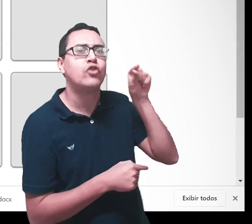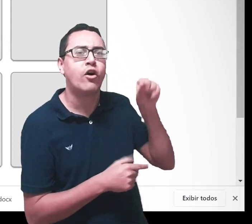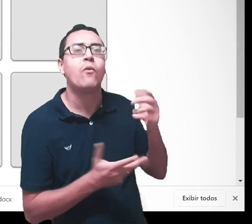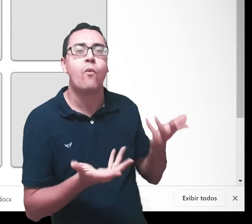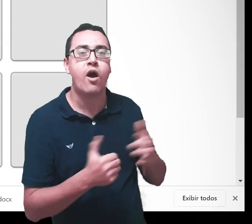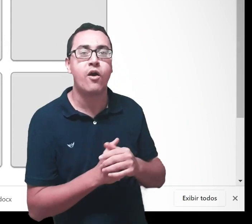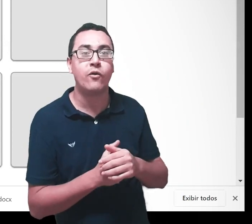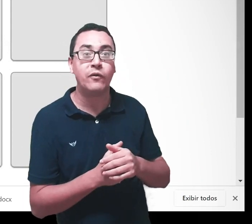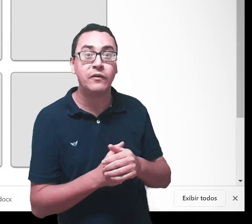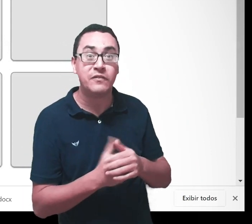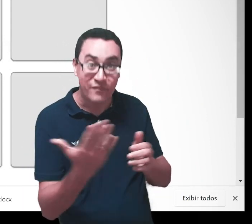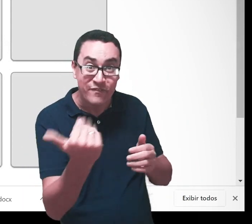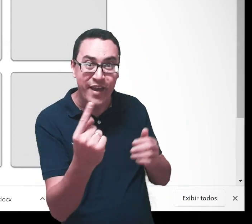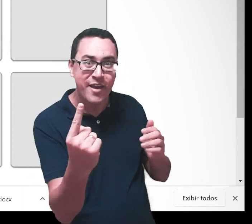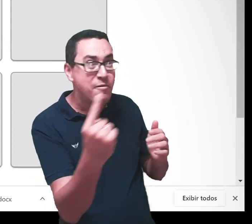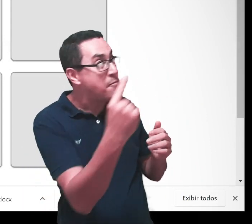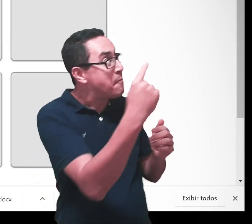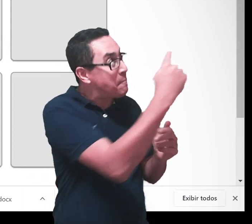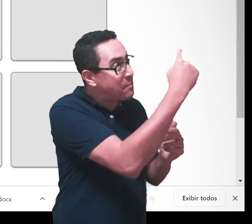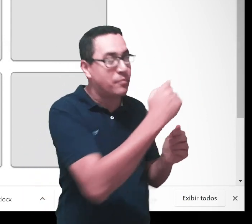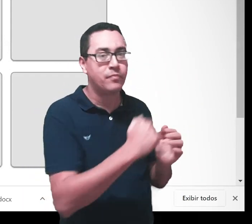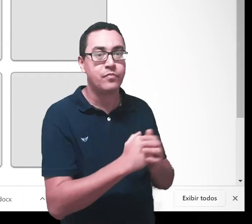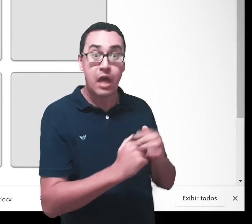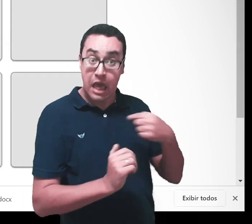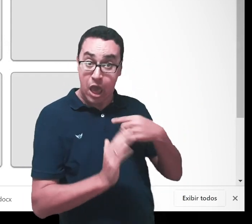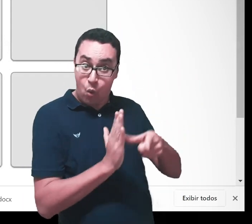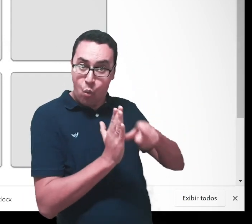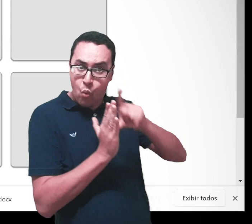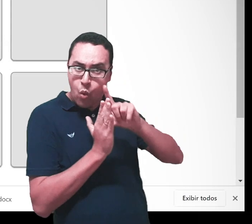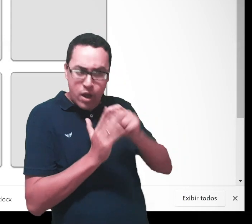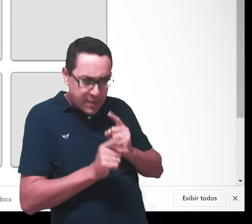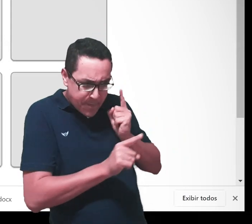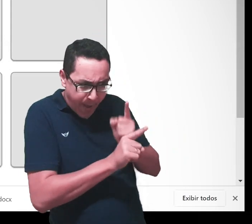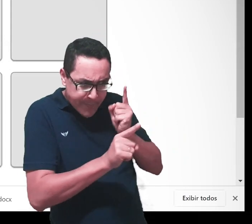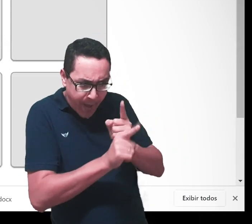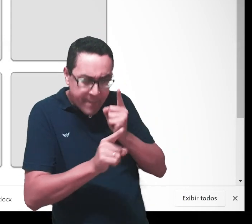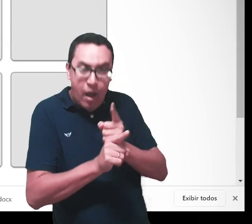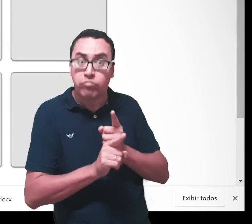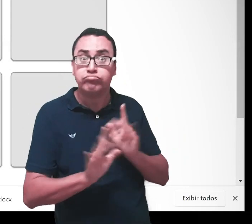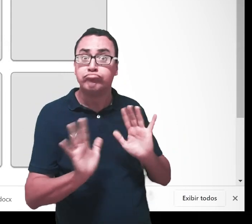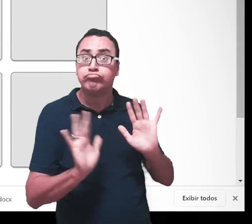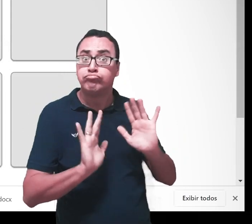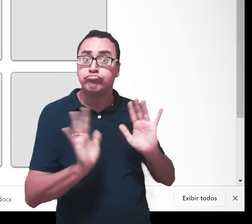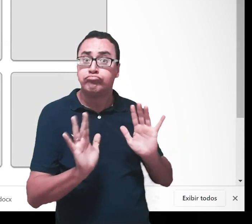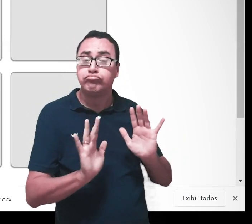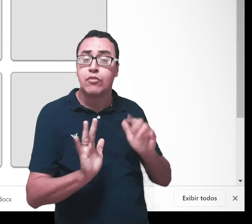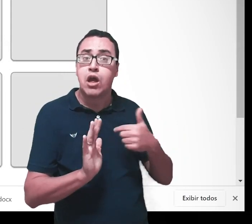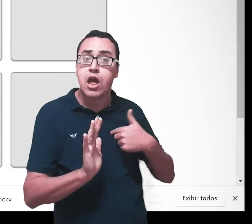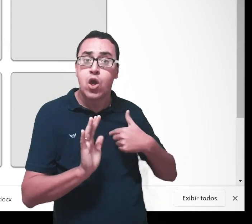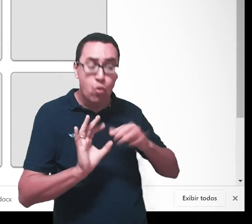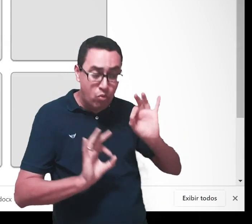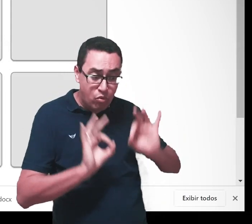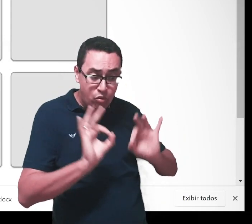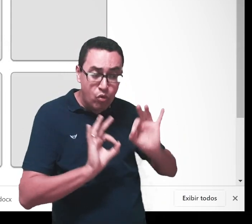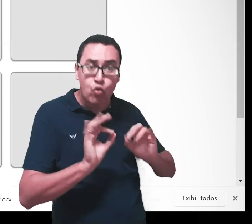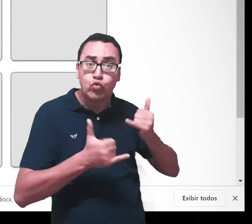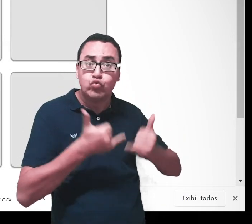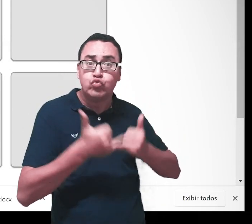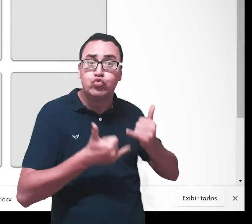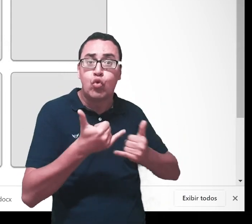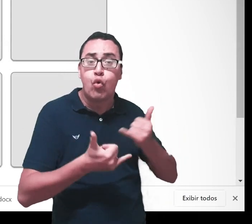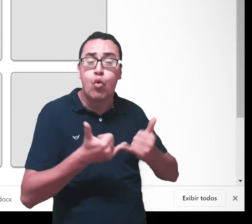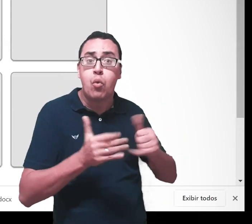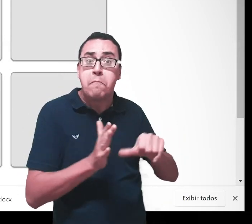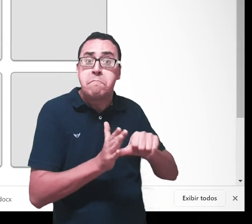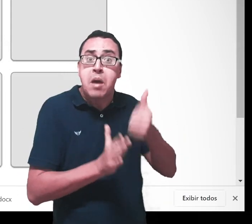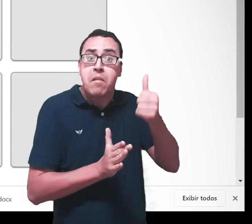Vai lá, coloca o seu dedinho no outro par. Eu não olhei antes, viu? A gente montou o jogo aqui e eu estou